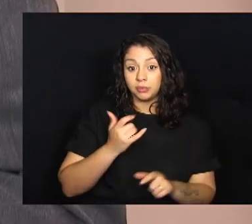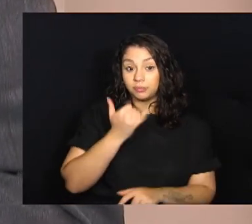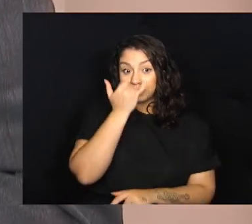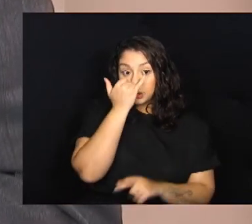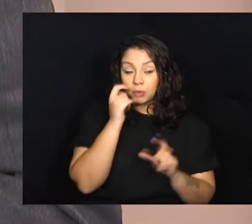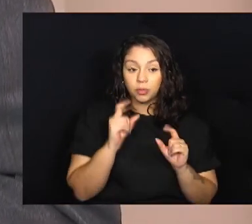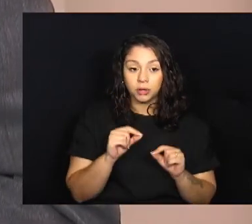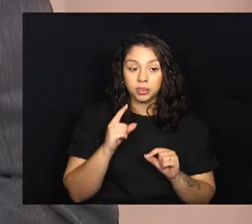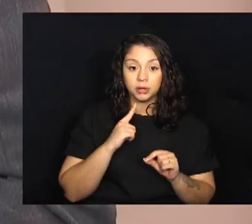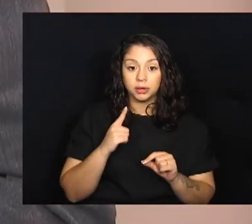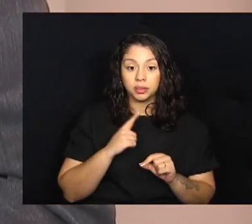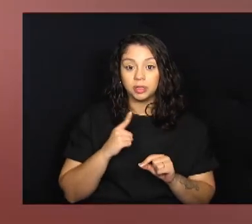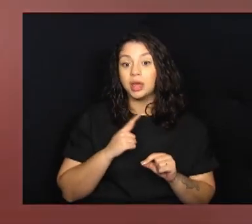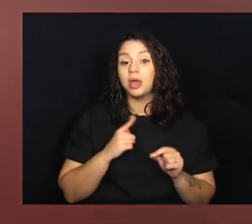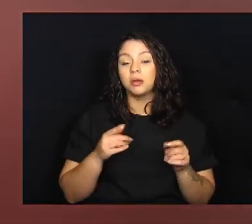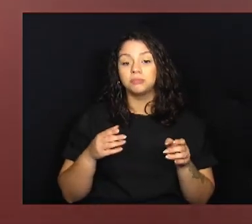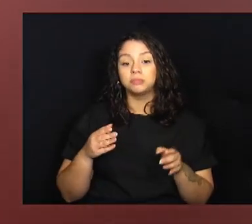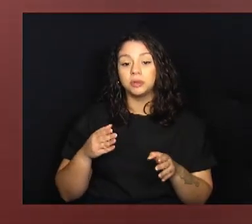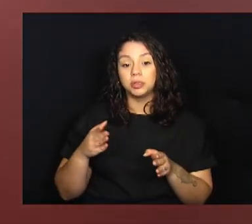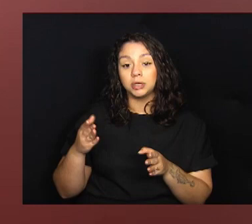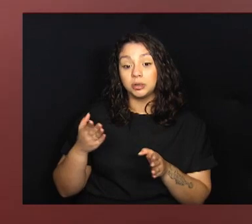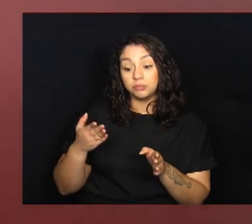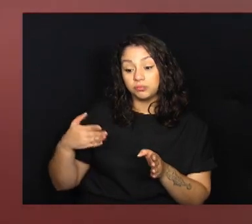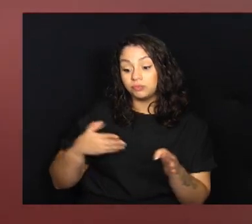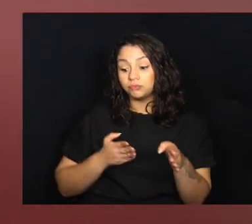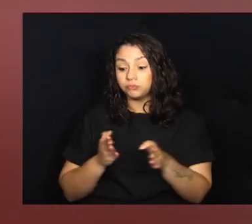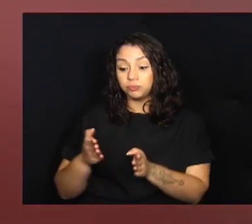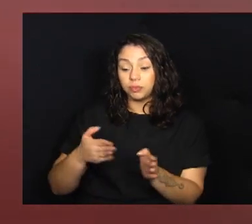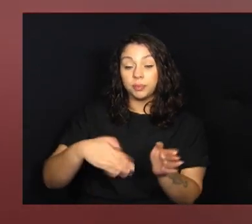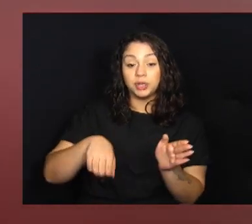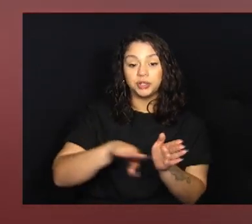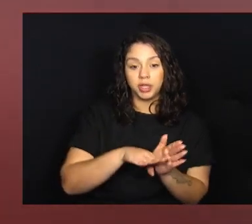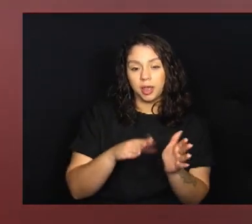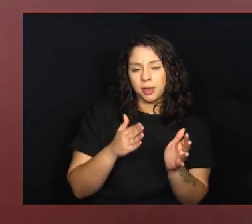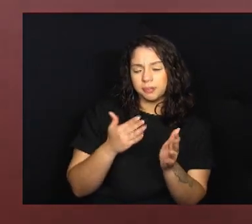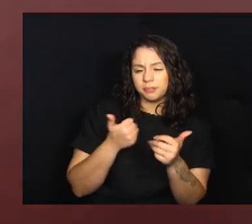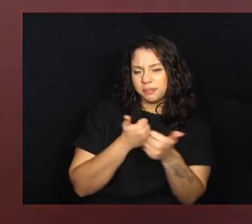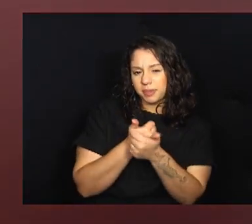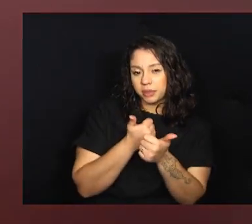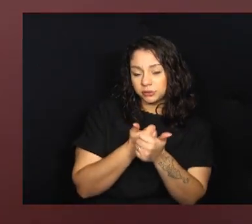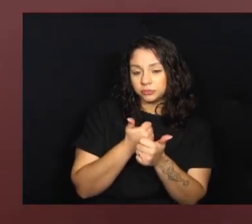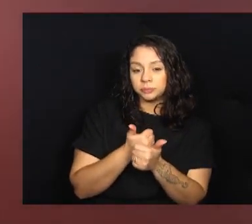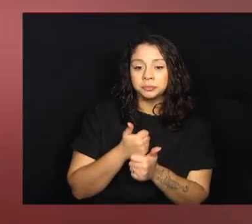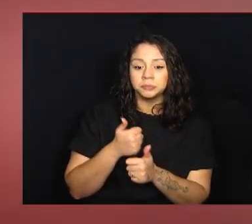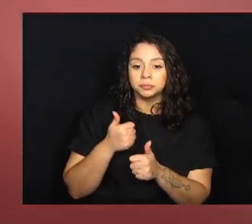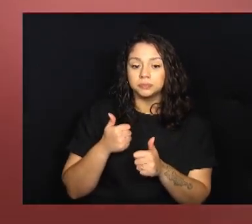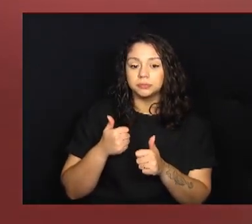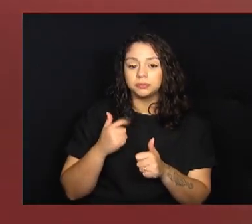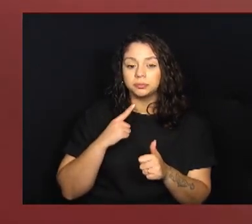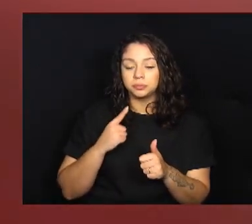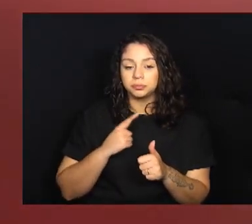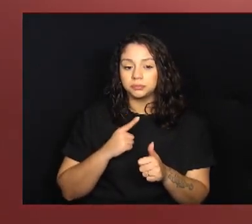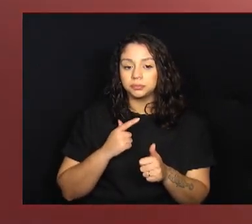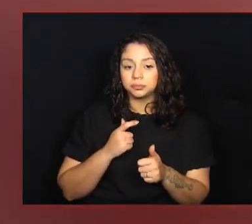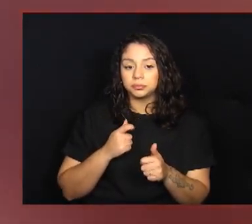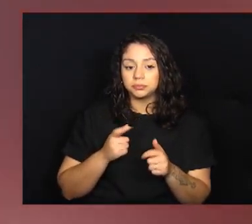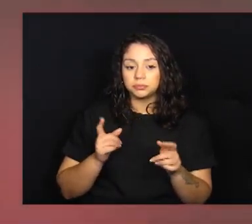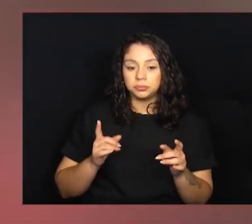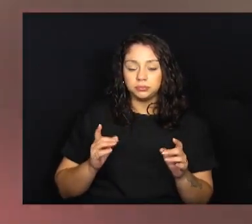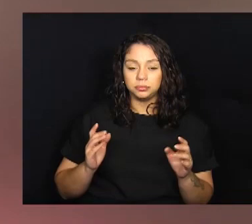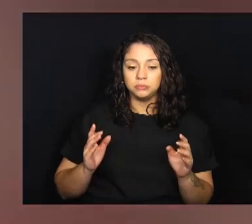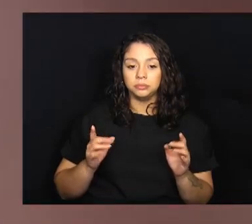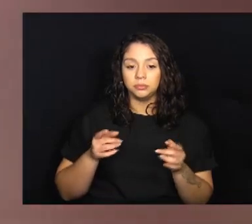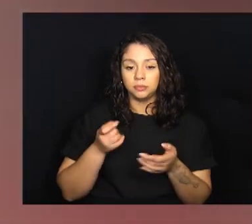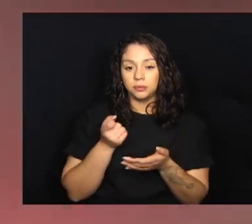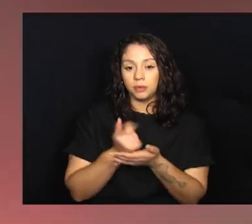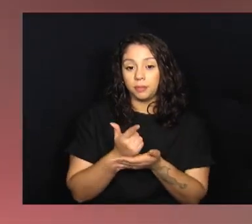se deslocando para chegar até o rolezinho, né? Próximo ali do pedágio de Jaguariúna, Campinas, a rodovia ali, Ademar de